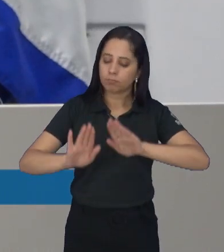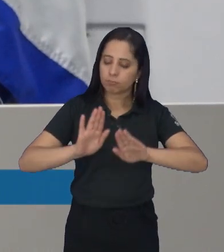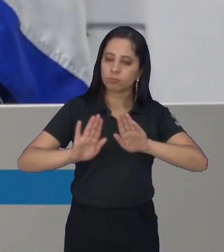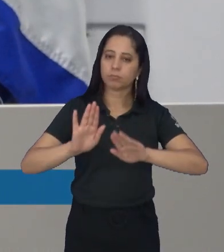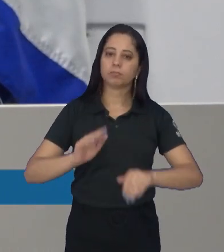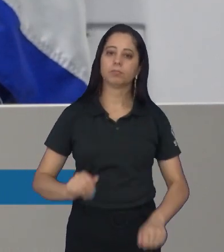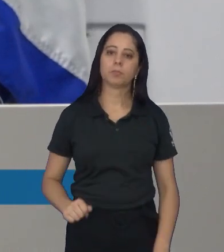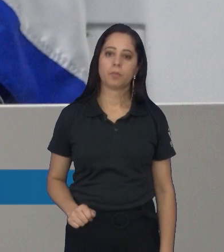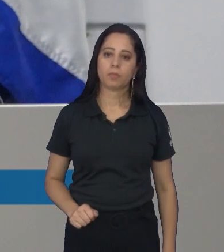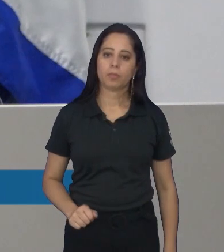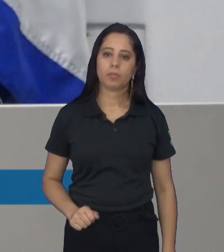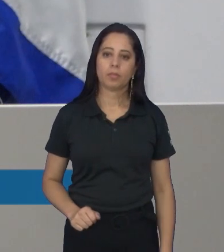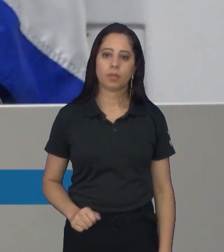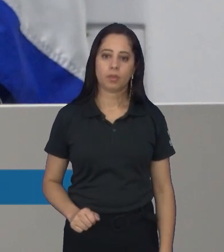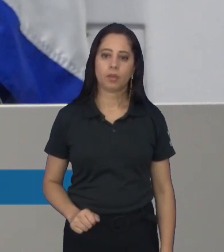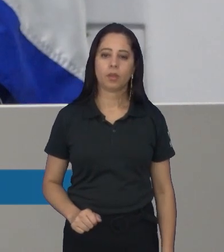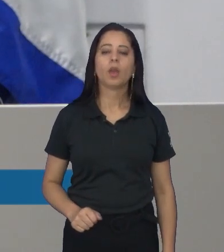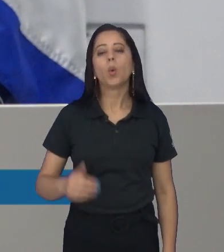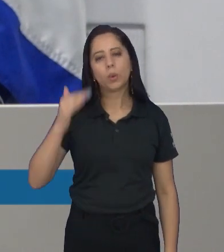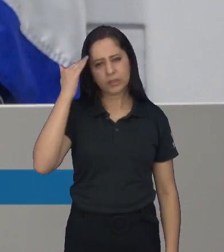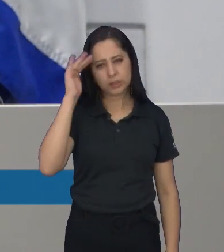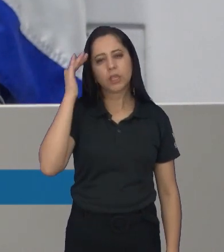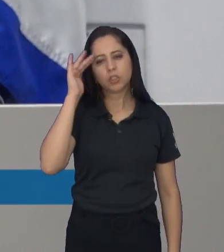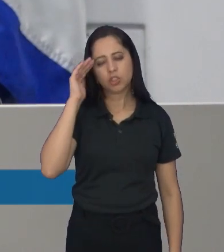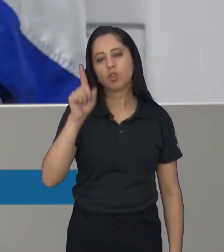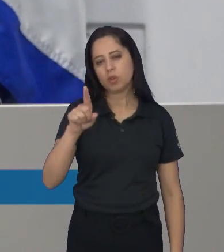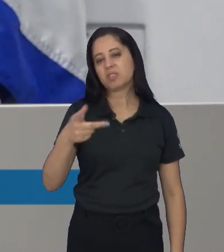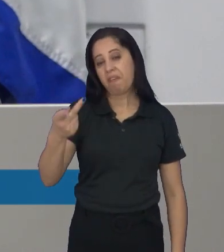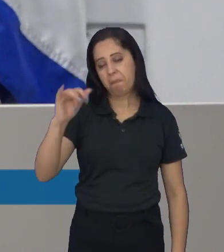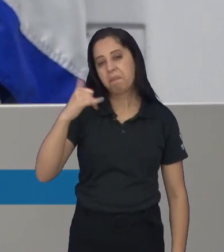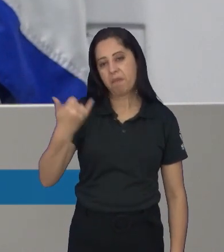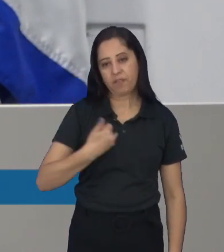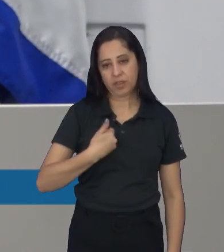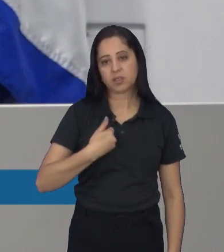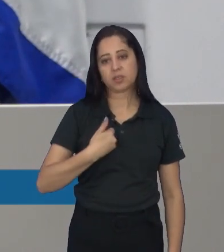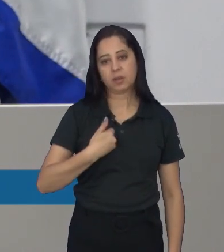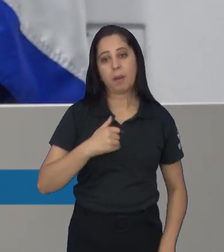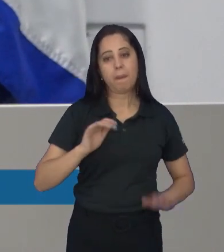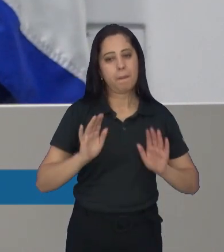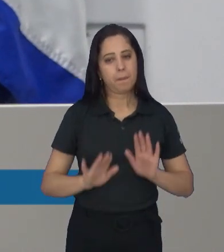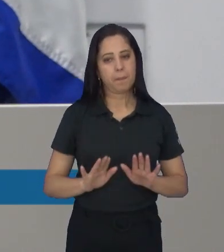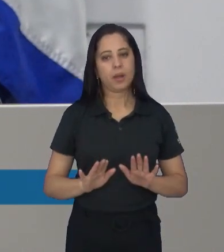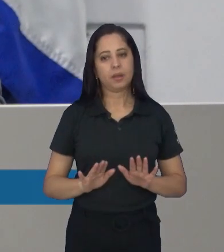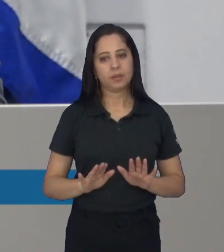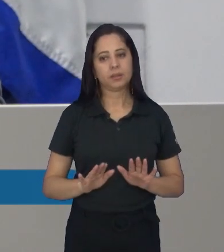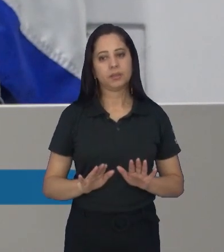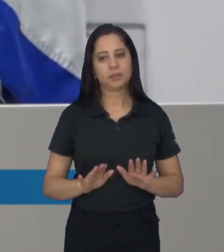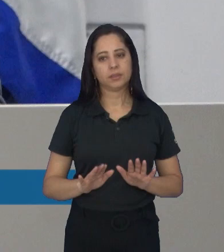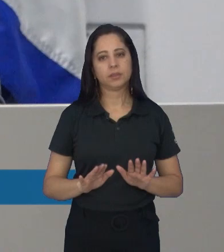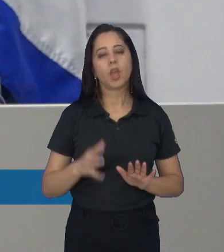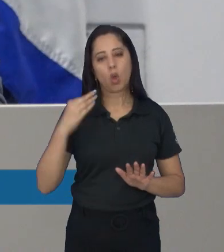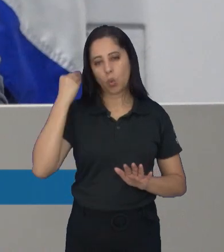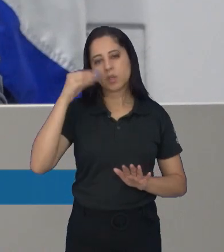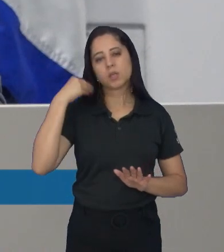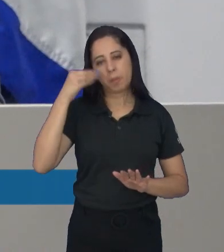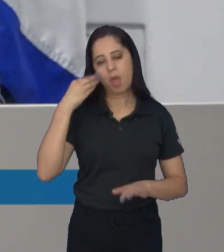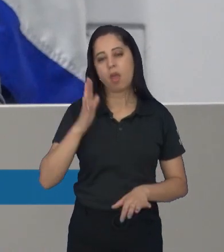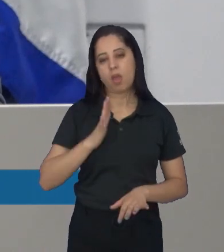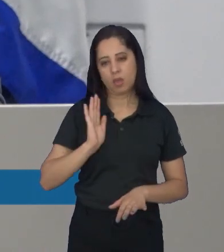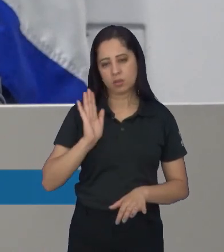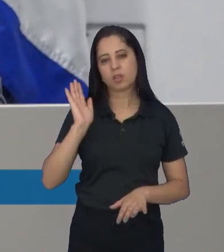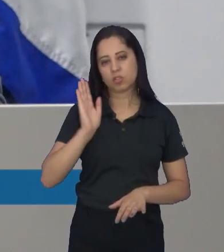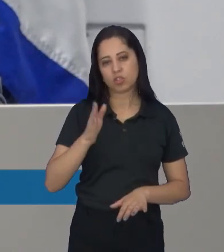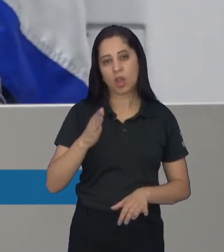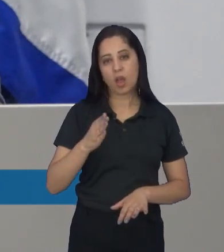eu entendi a provocação eu acho que é interessante essas provocações mas eu pela vivência que eu tenho os